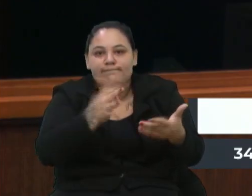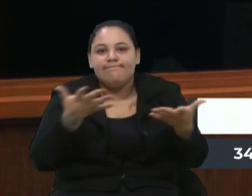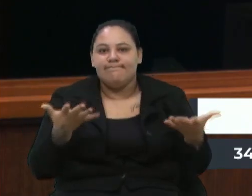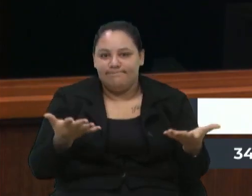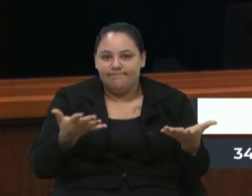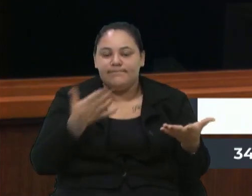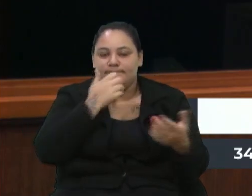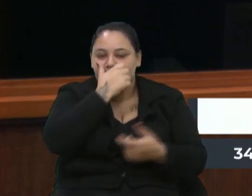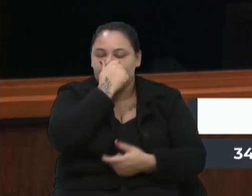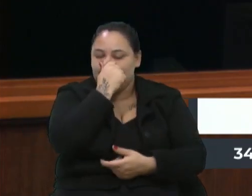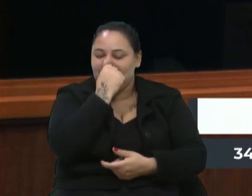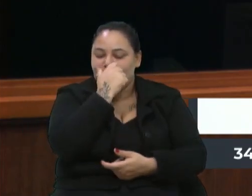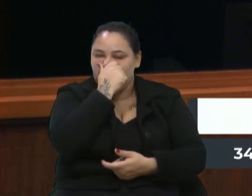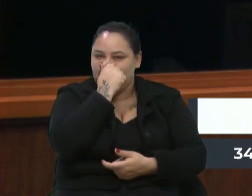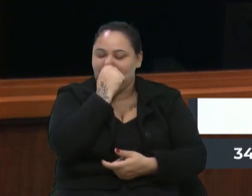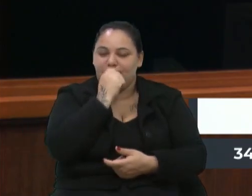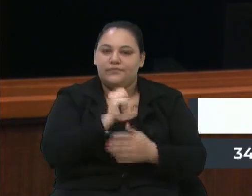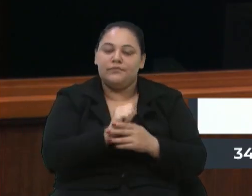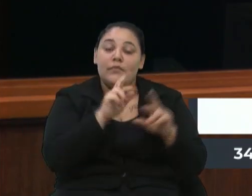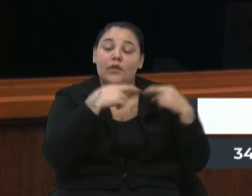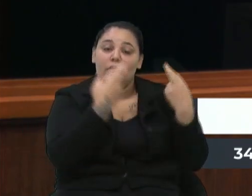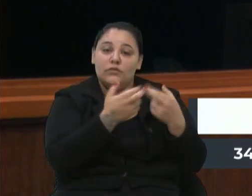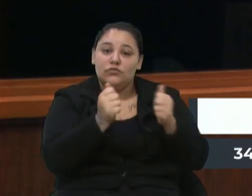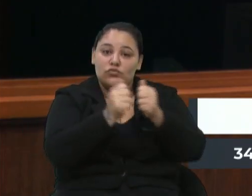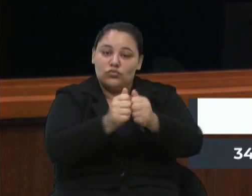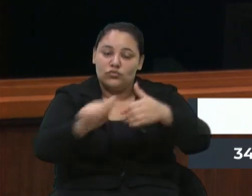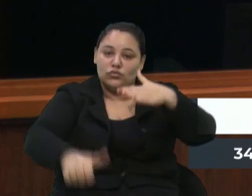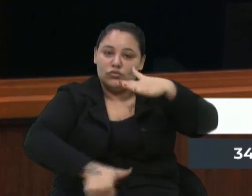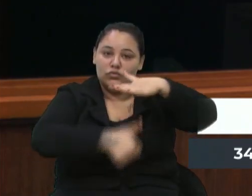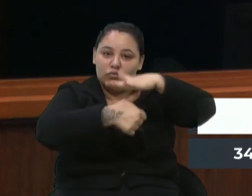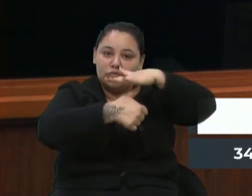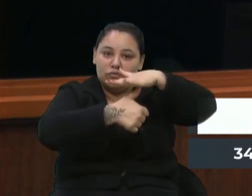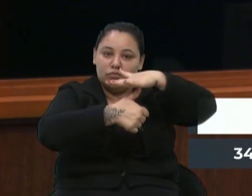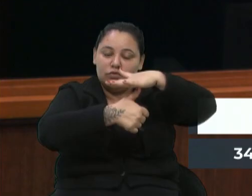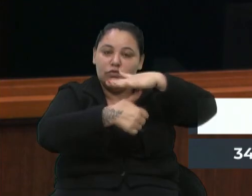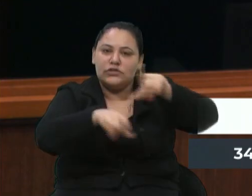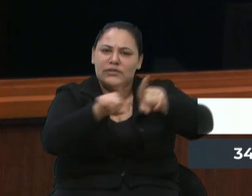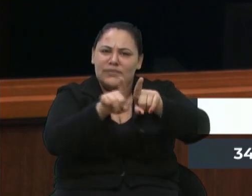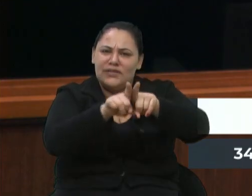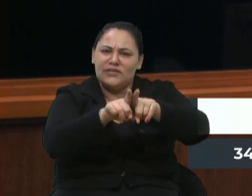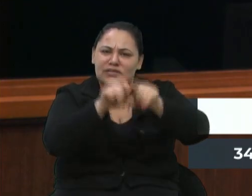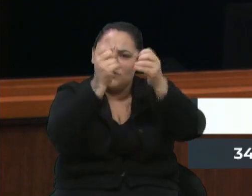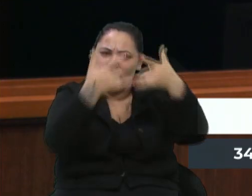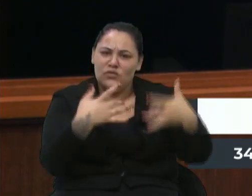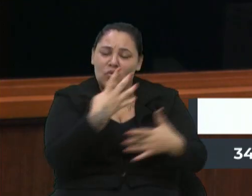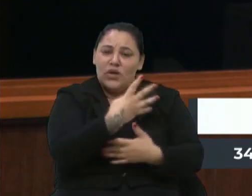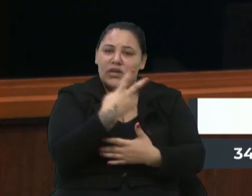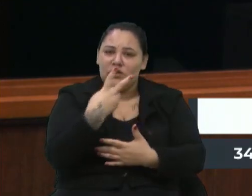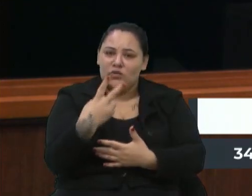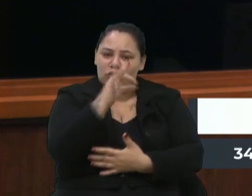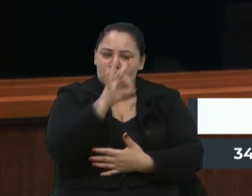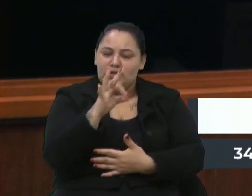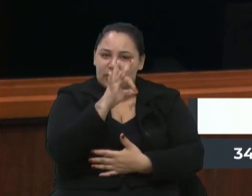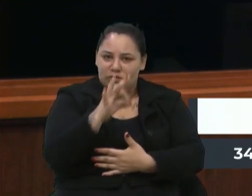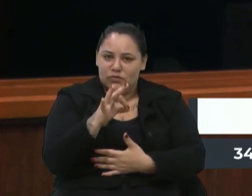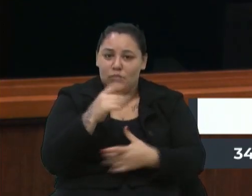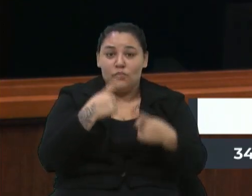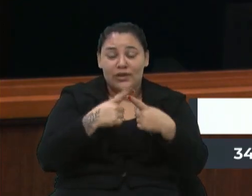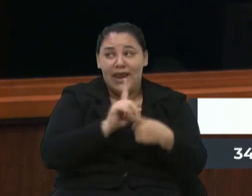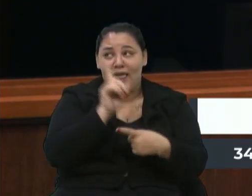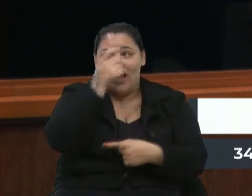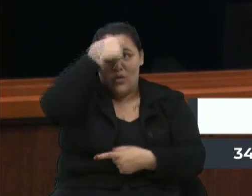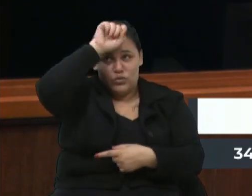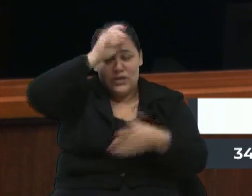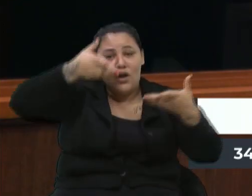superior. Esses tempos, em reunião com o reitor, ele deu o dado que 42% dos 18 mil estudantes da